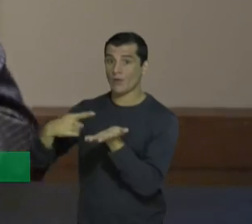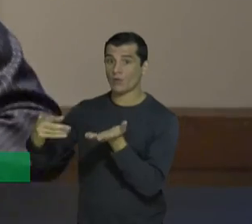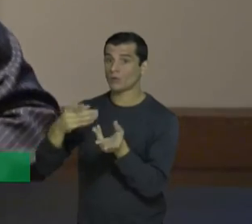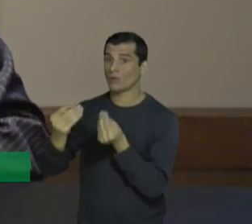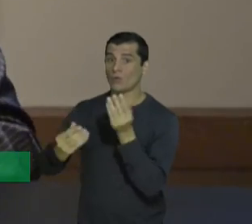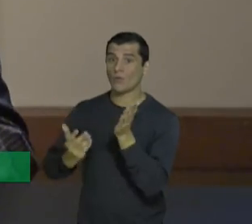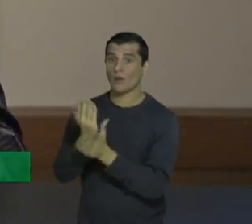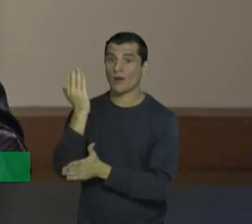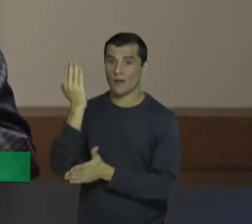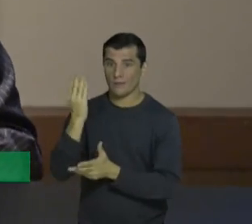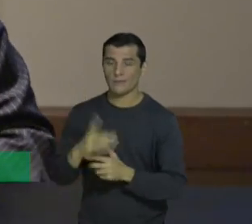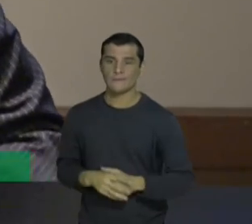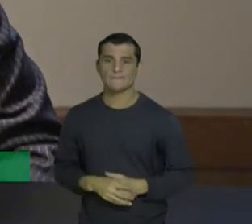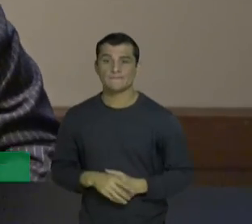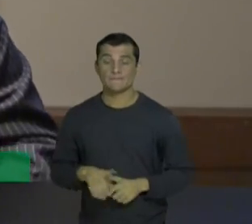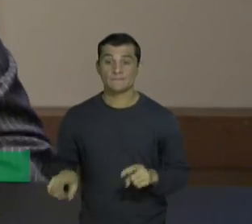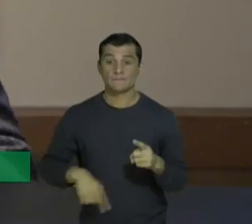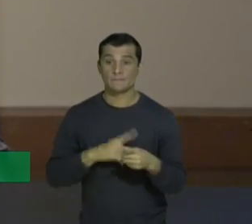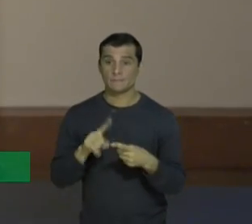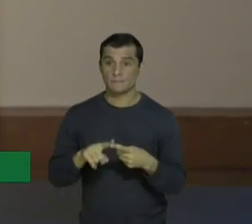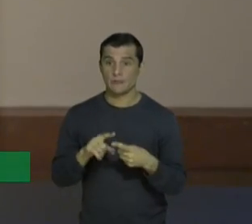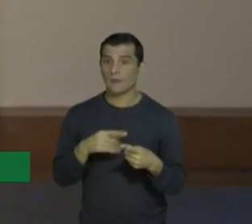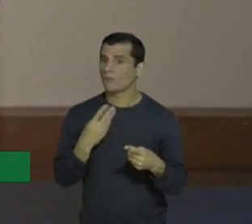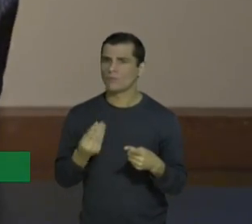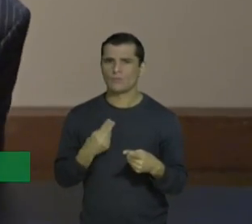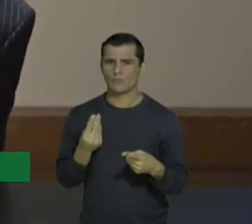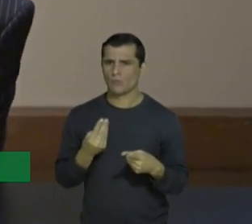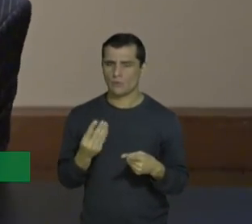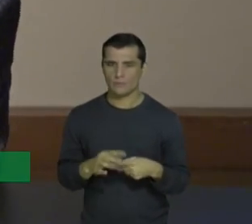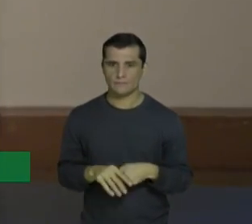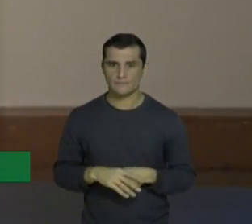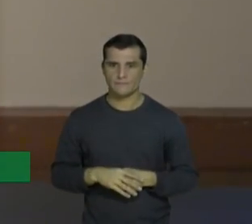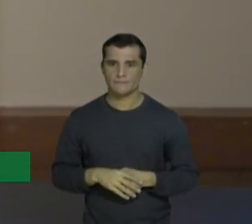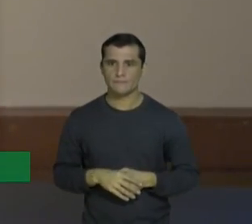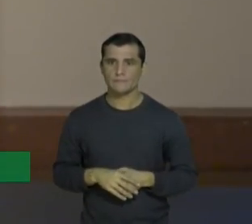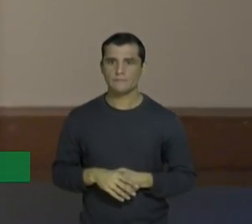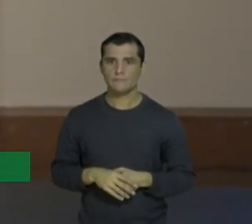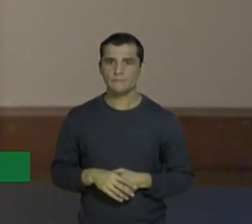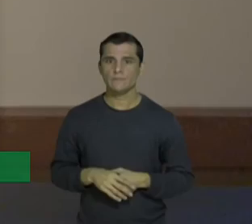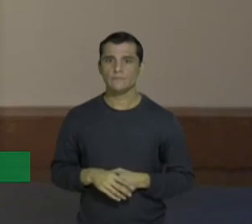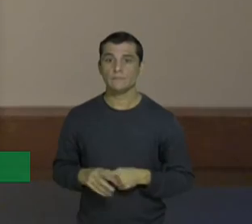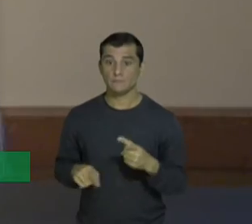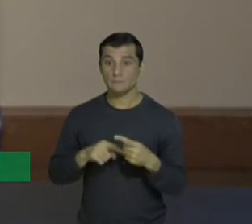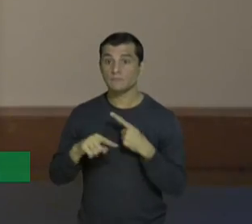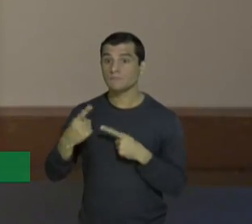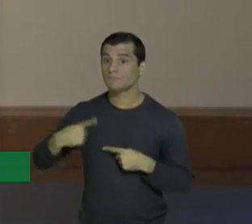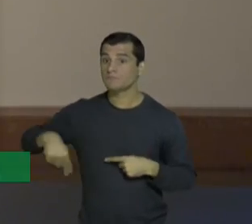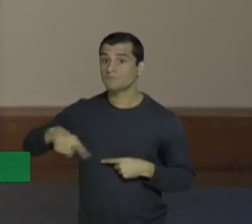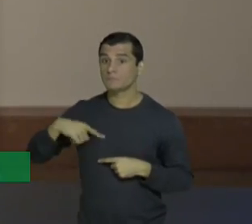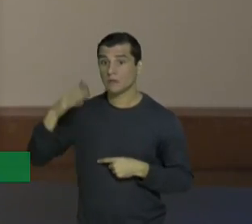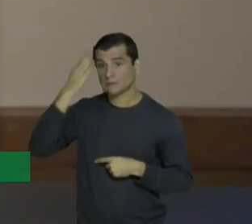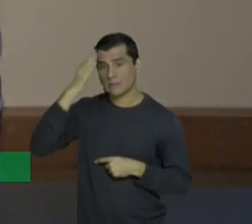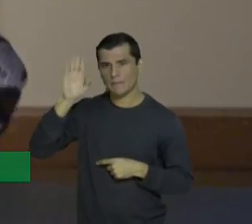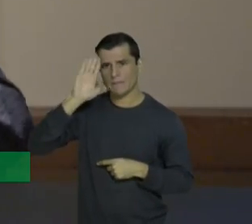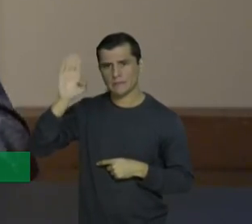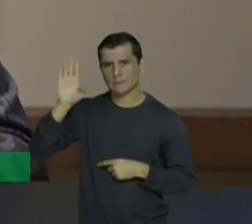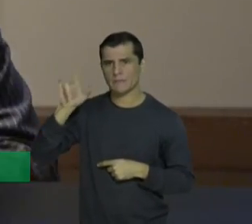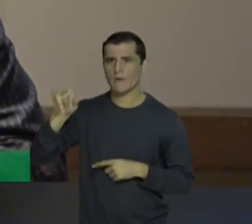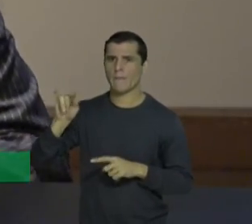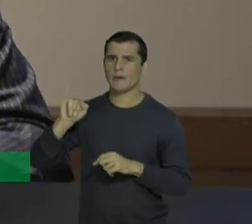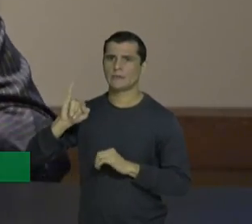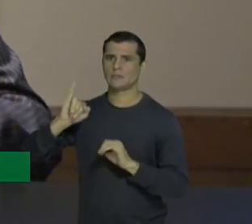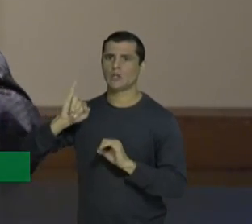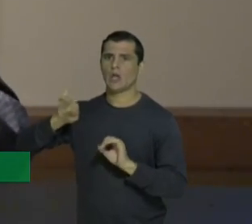acordo então primeiro ponto né Eh como sabemos principalmente estudantes de relações internacionais né